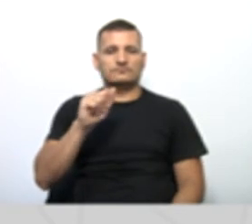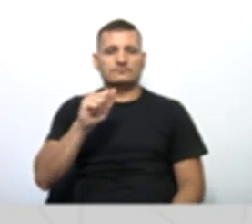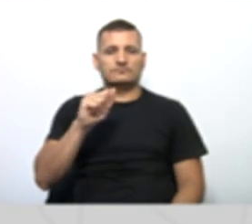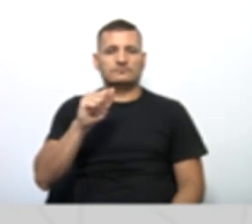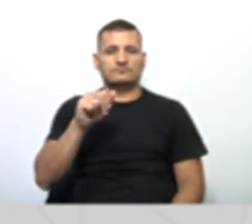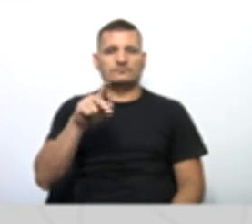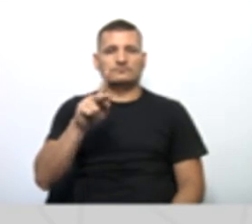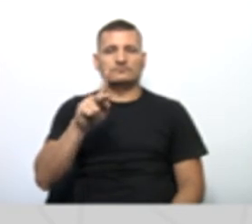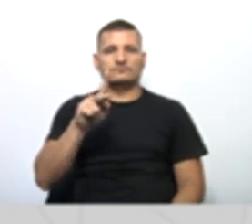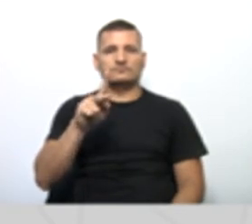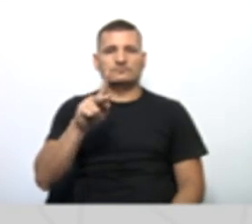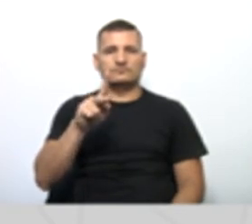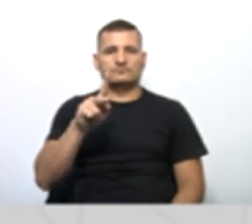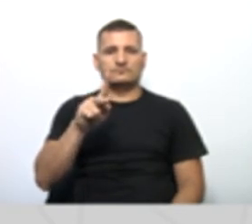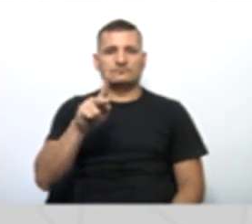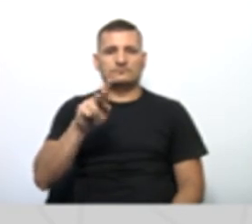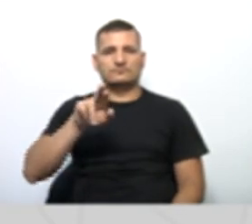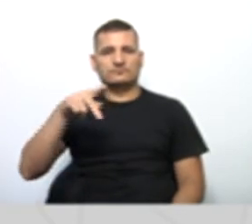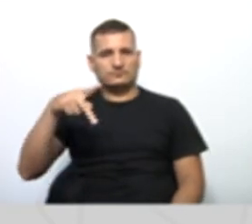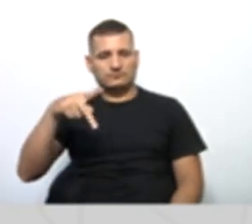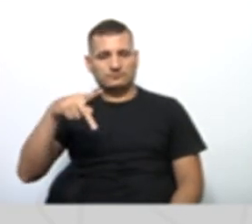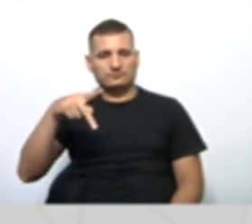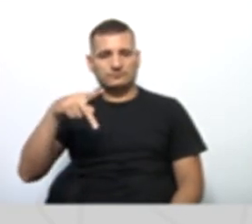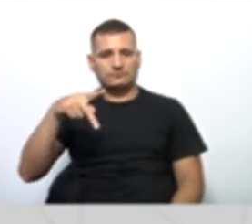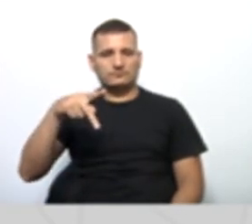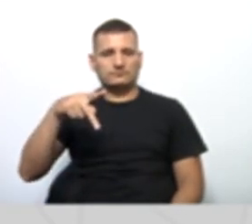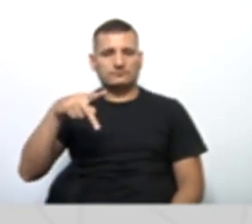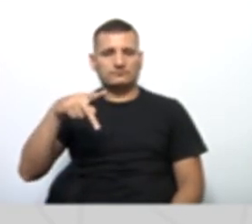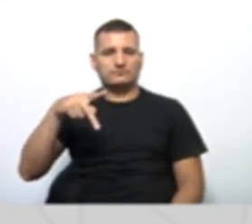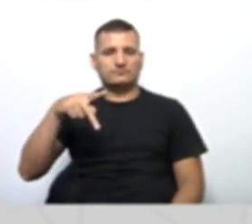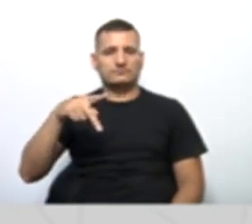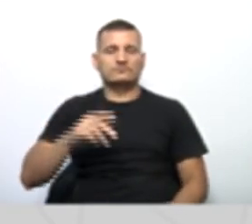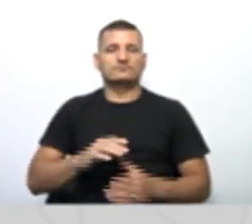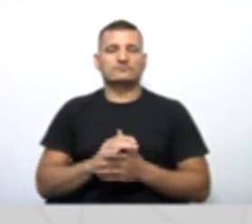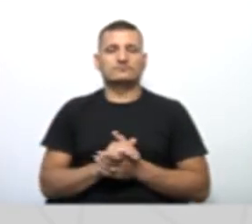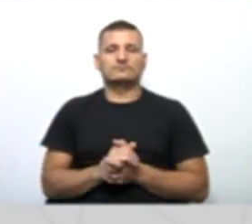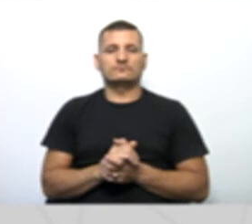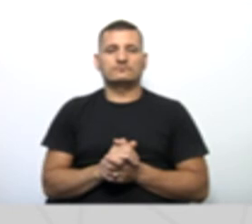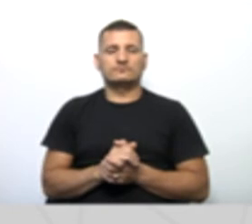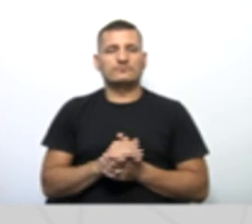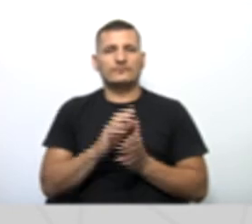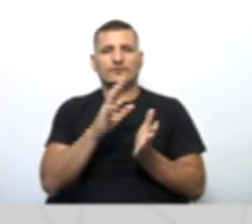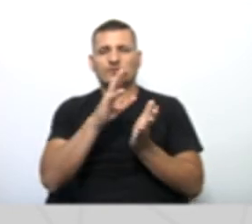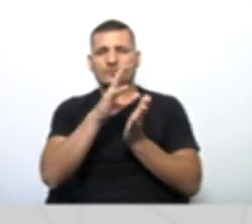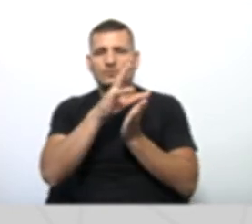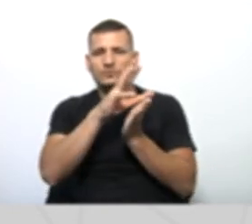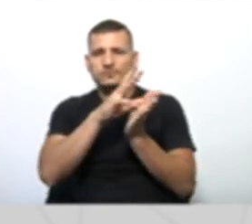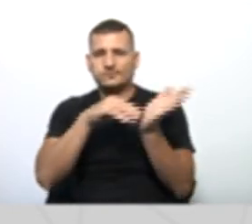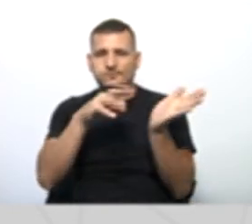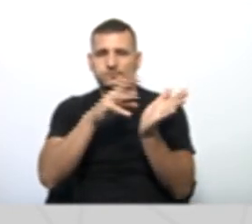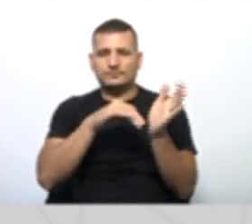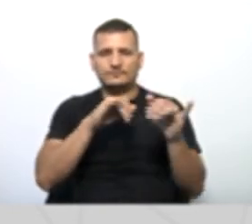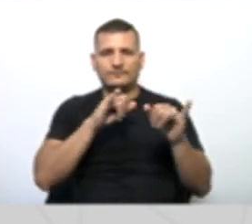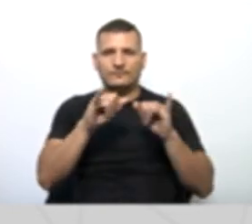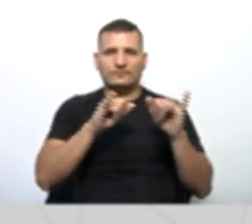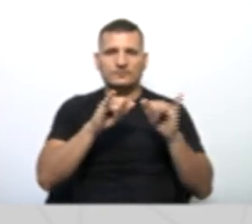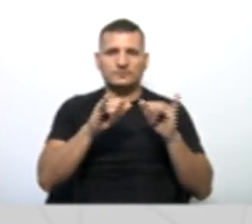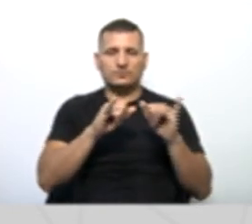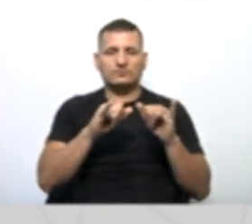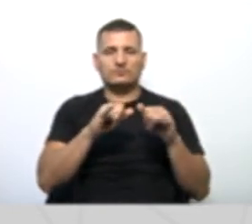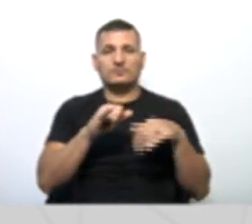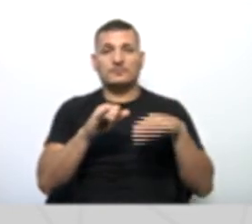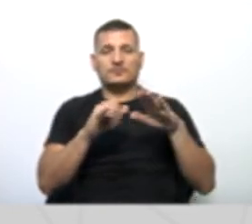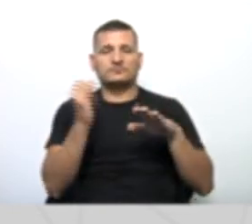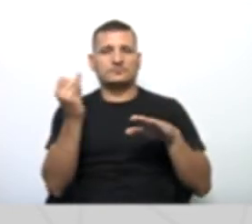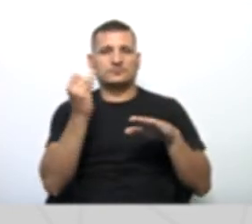termo backup, se preferir assim. São cópias de segurança das informações importantes